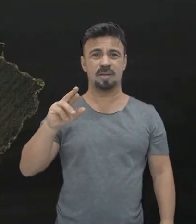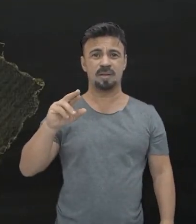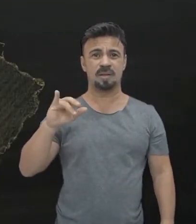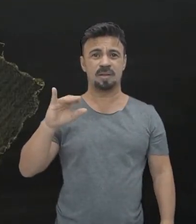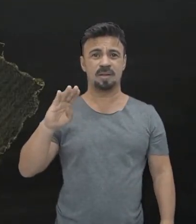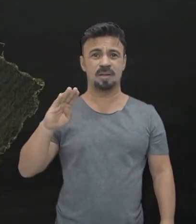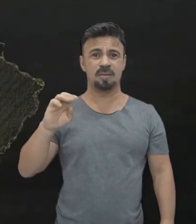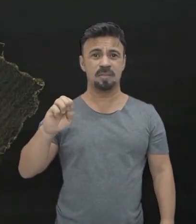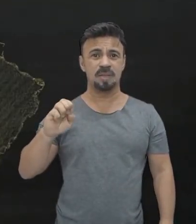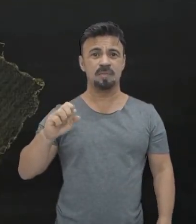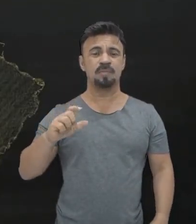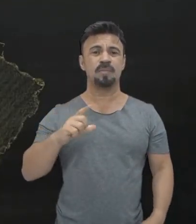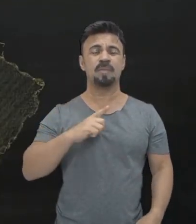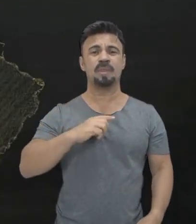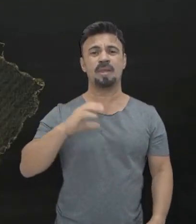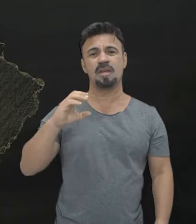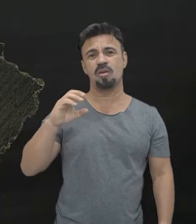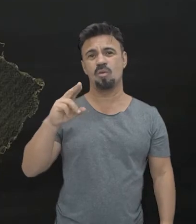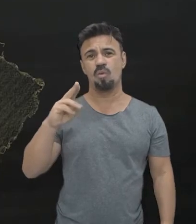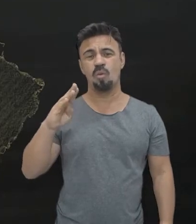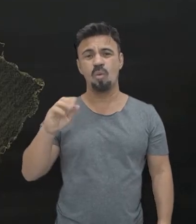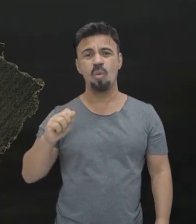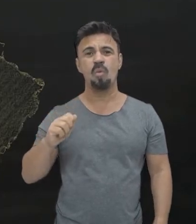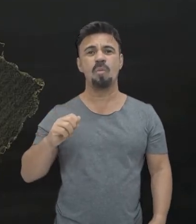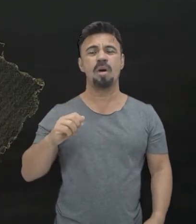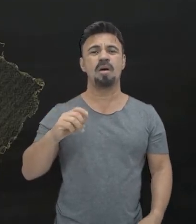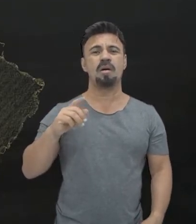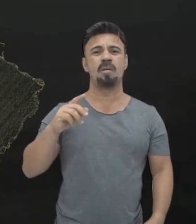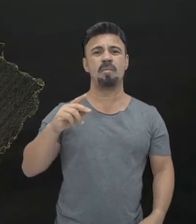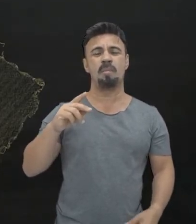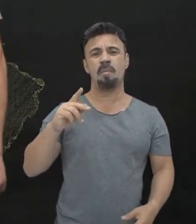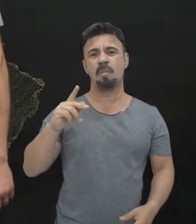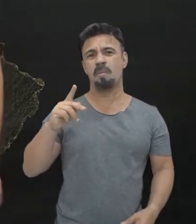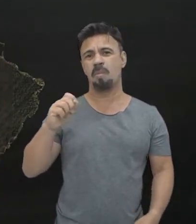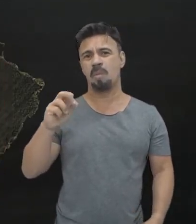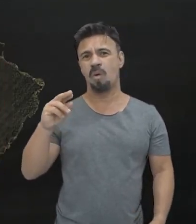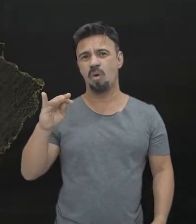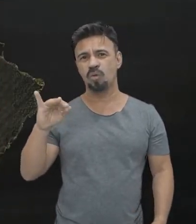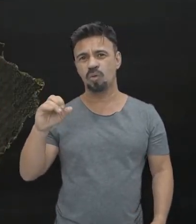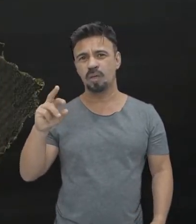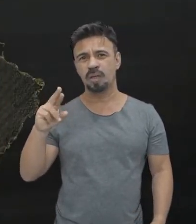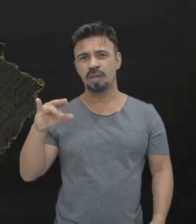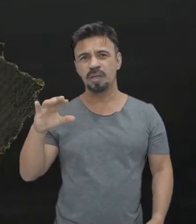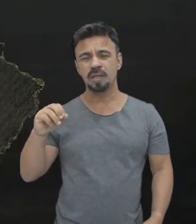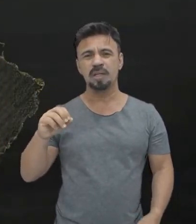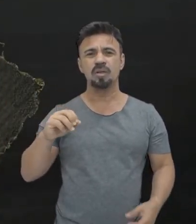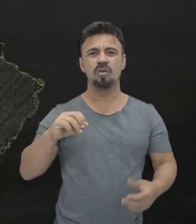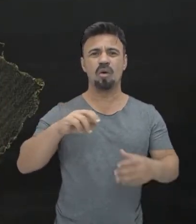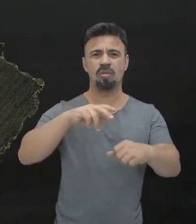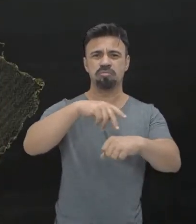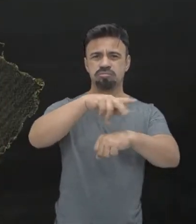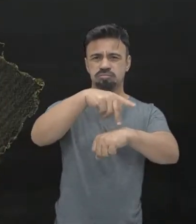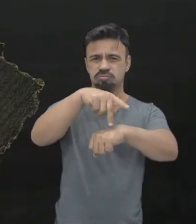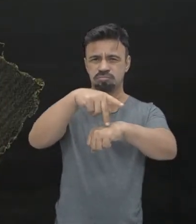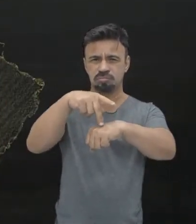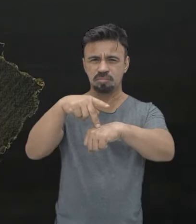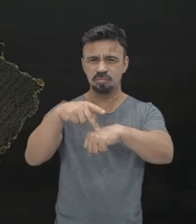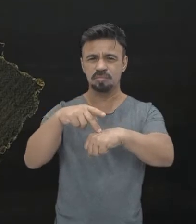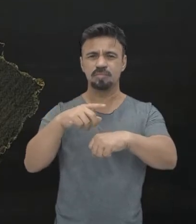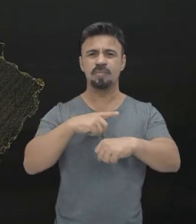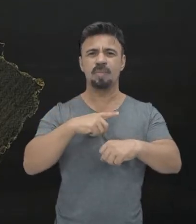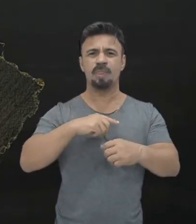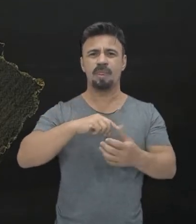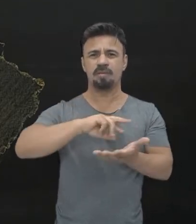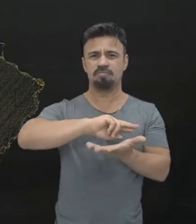América. Nós temos Cuba, Porto Rico, República Dominicana, Haiti, na parte